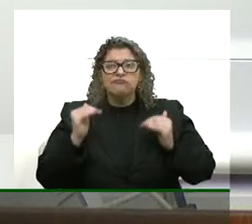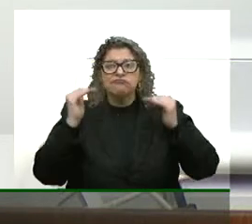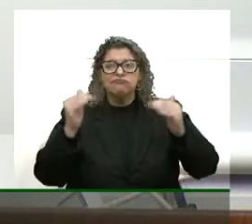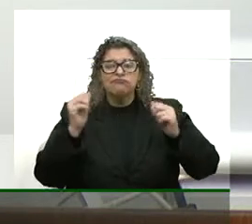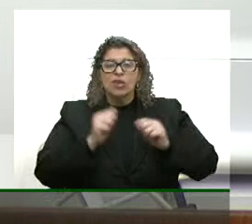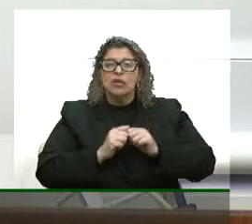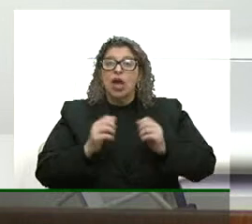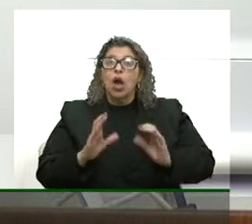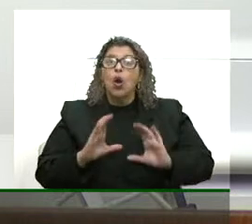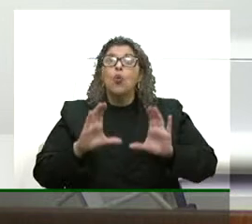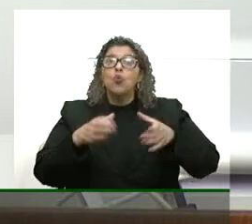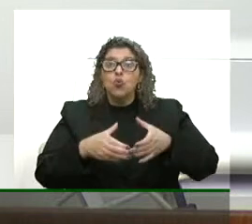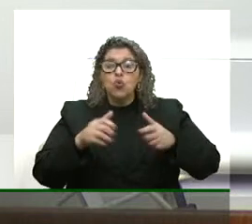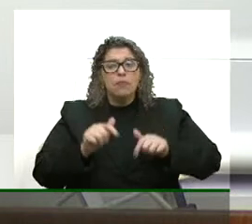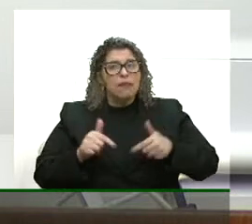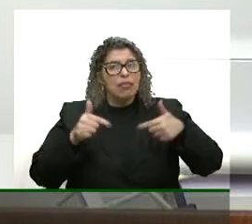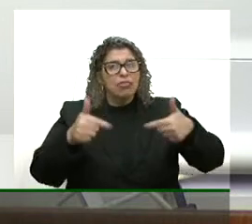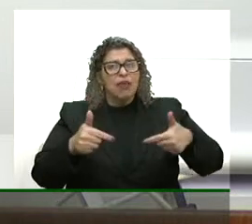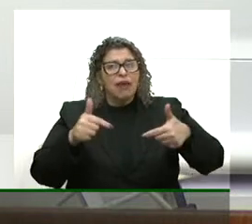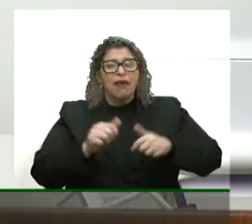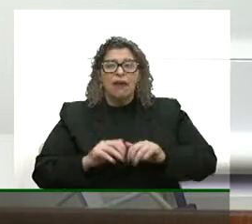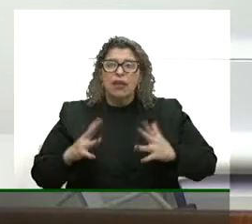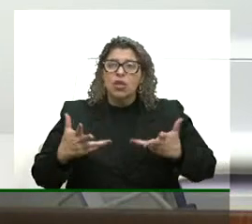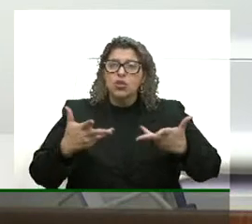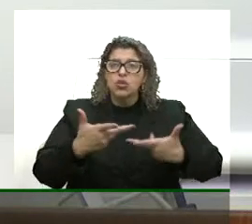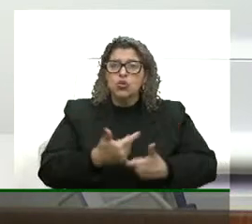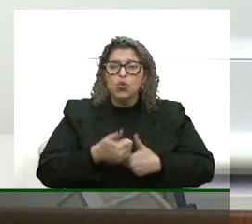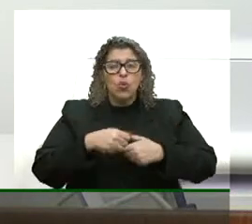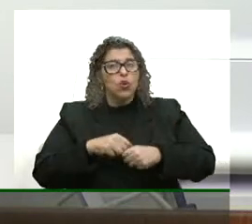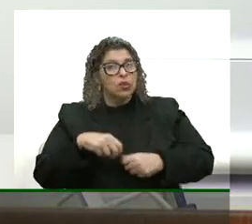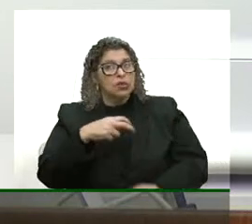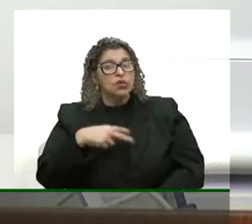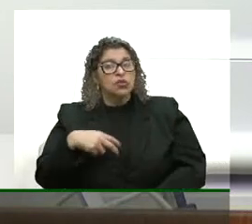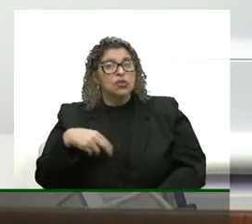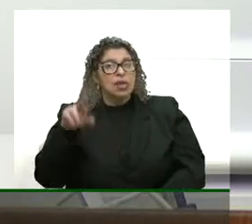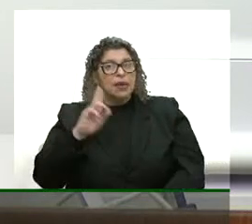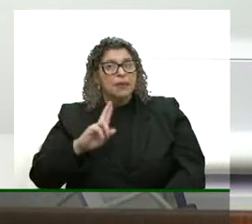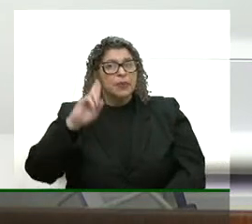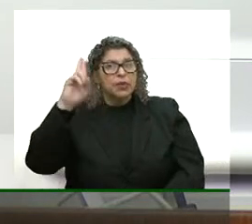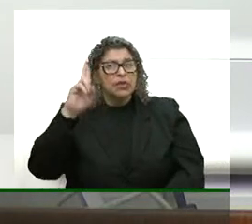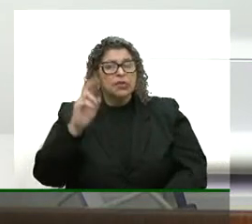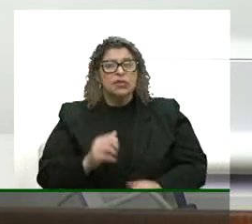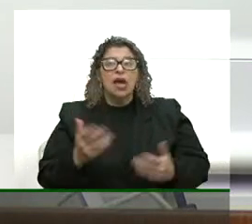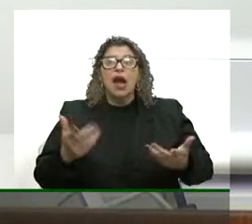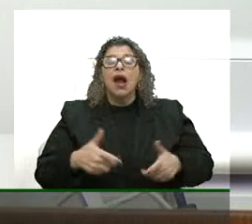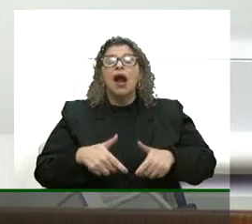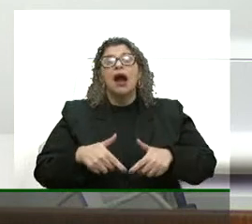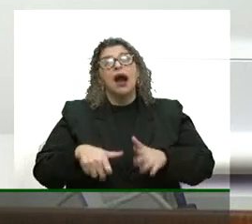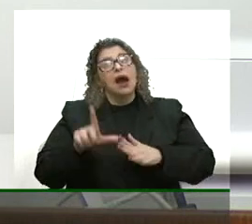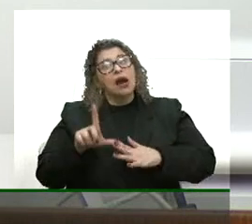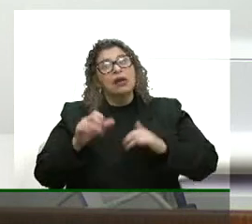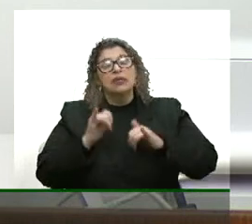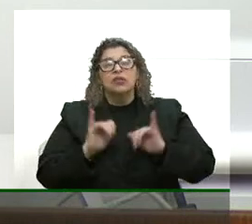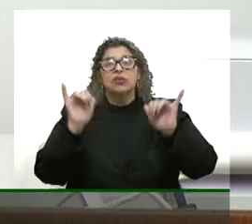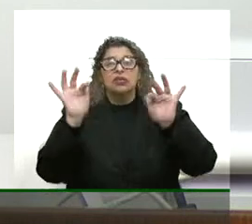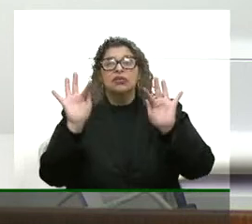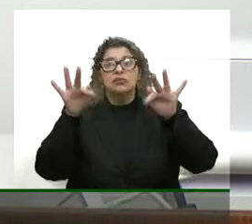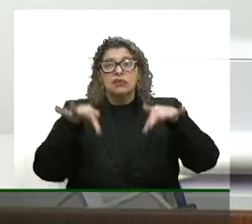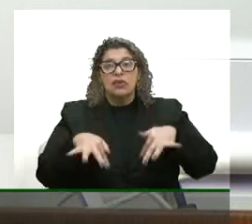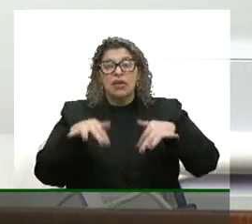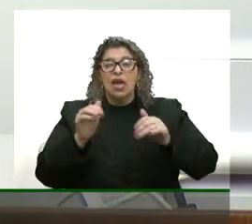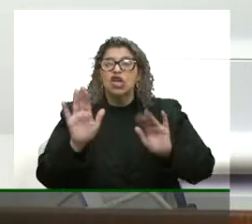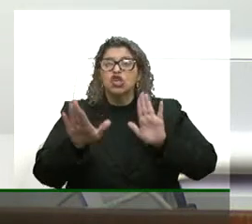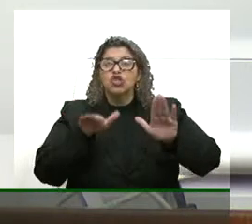Assembleia, toda a equipe de apoio aqui da presidência. E antes de encerrar a presente sessão, quero convocar os